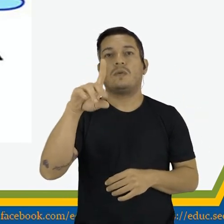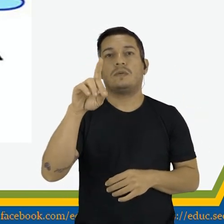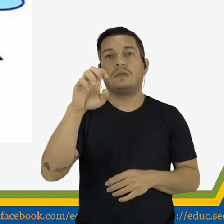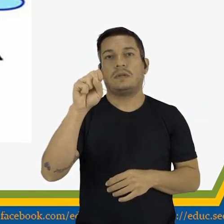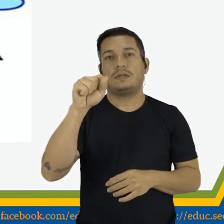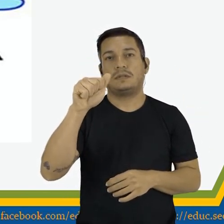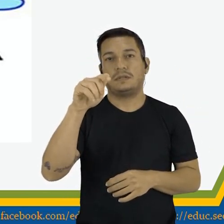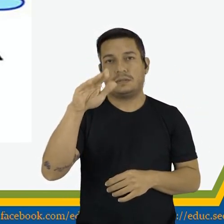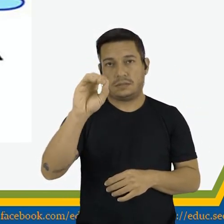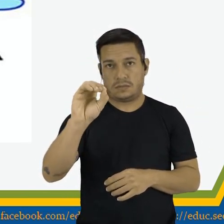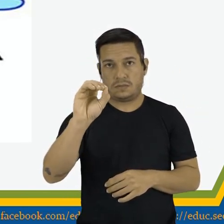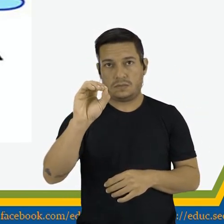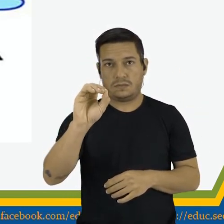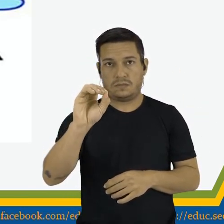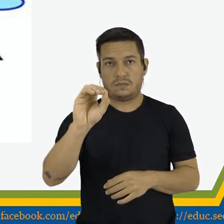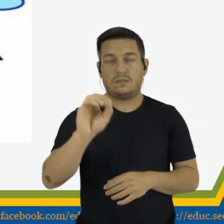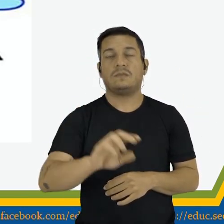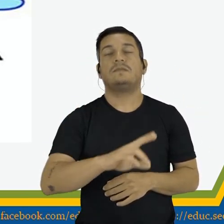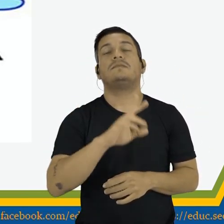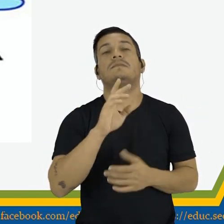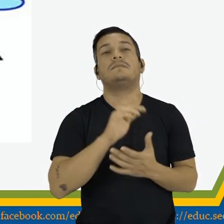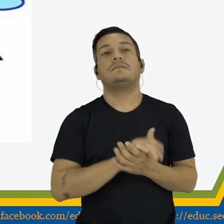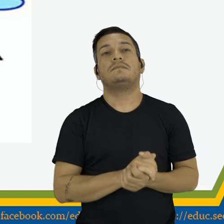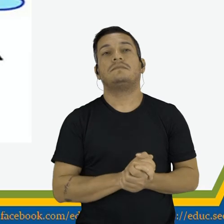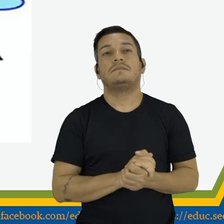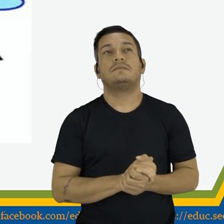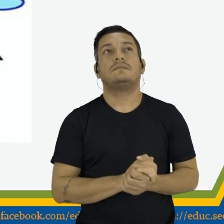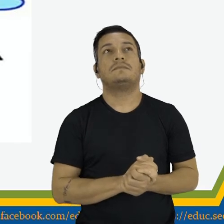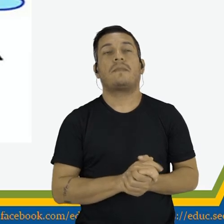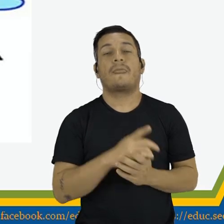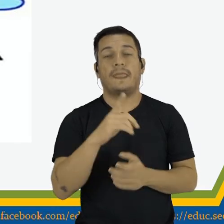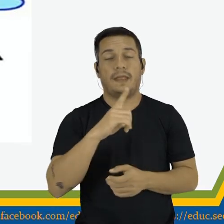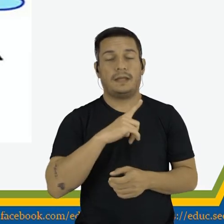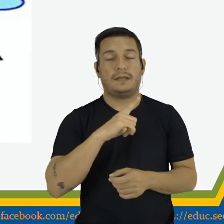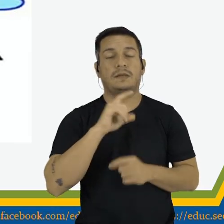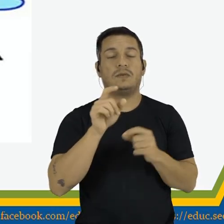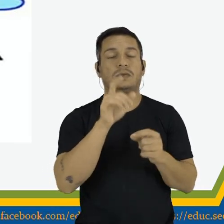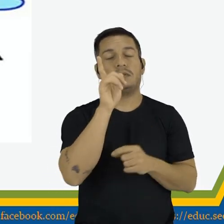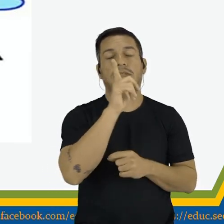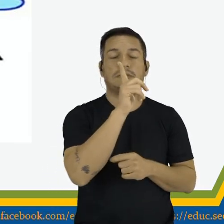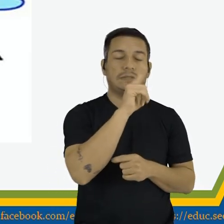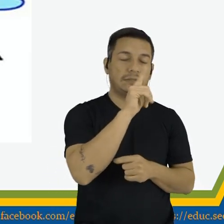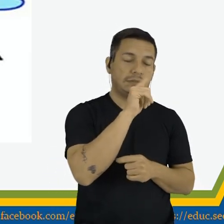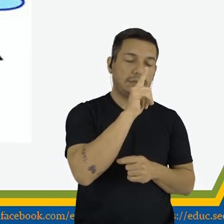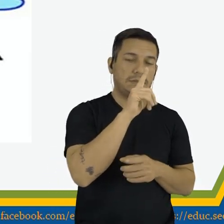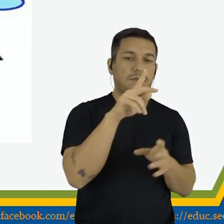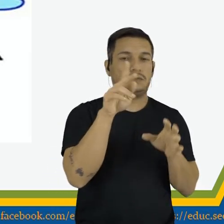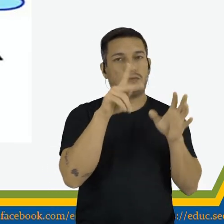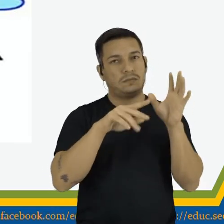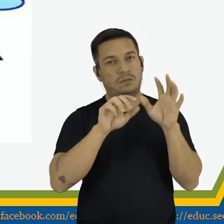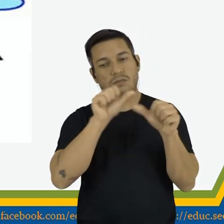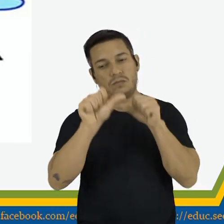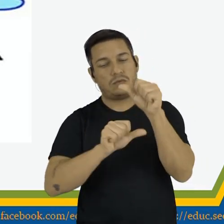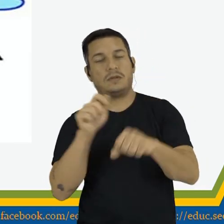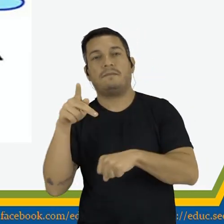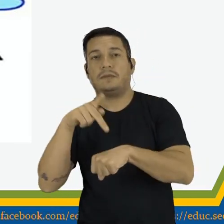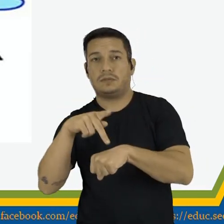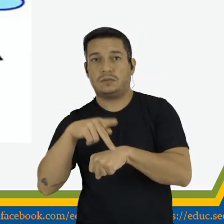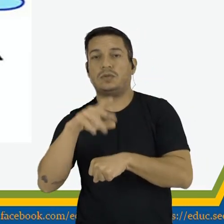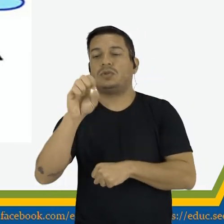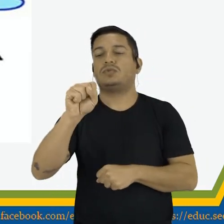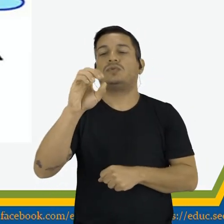liquefação. E quando passa do estado líquido para o estado sólido, nós chamamos de